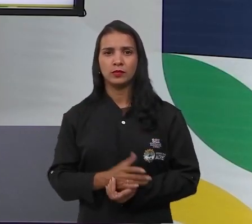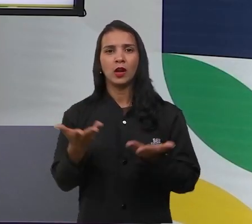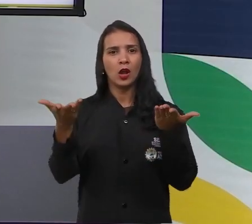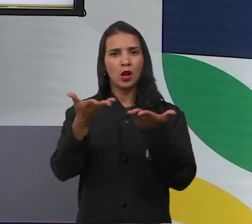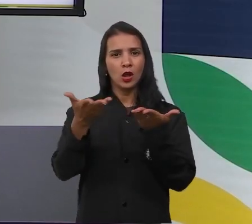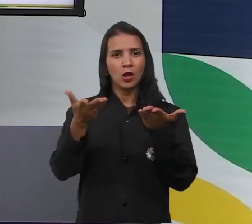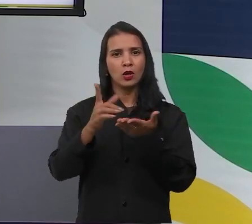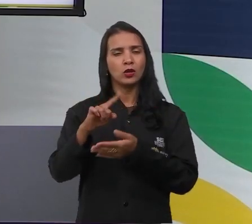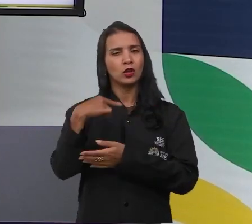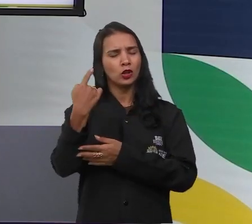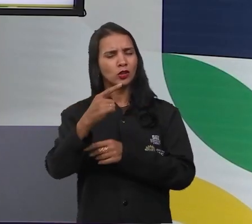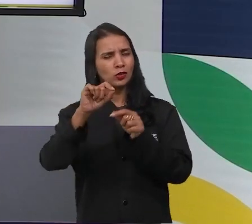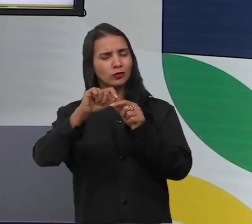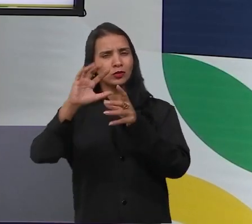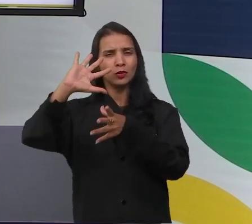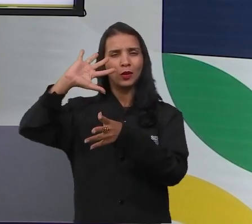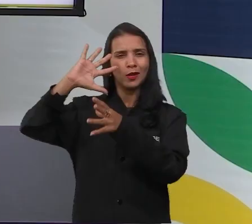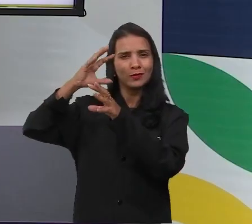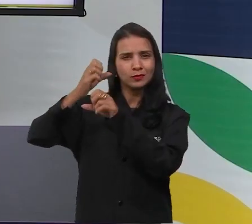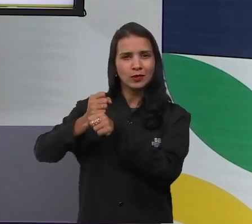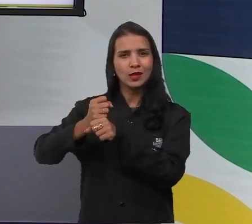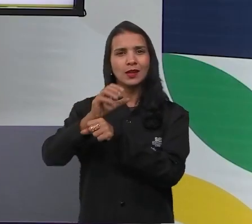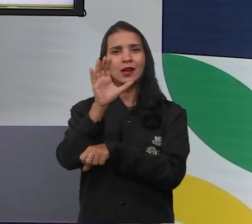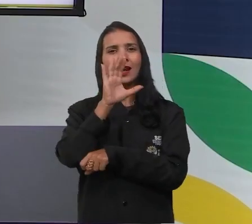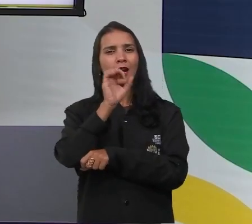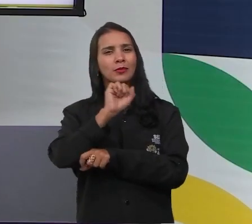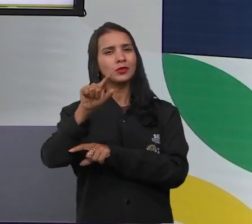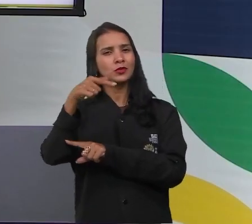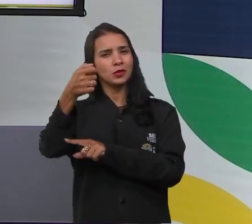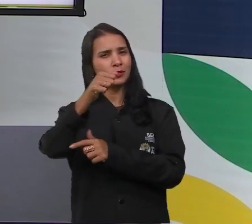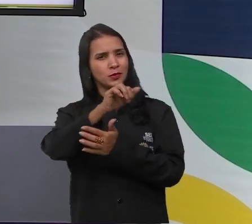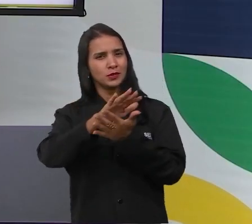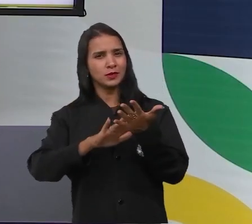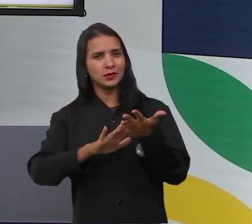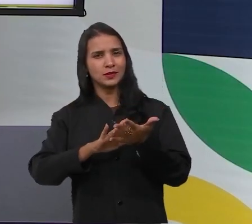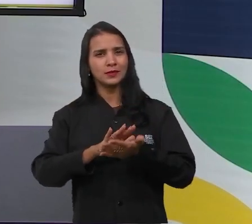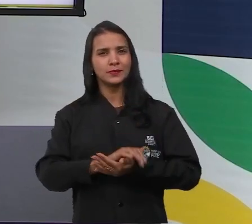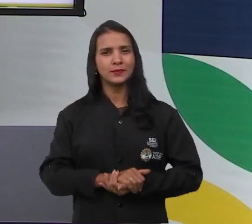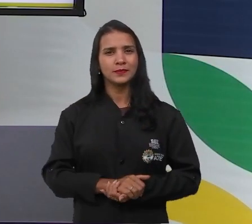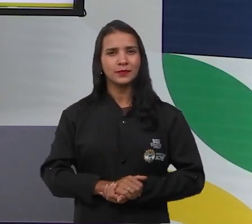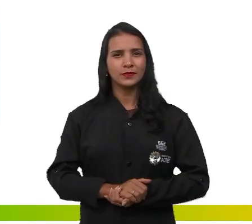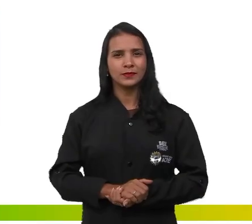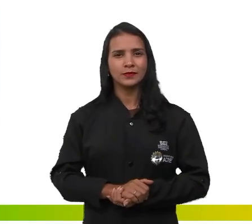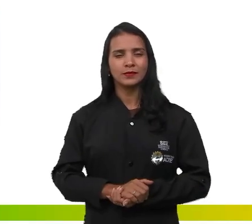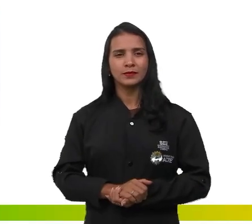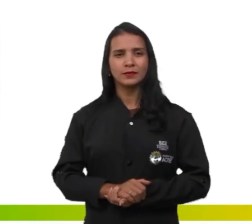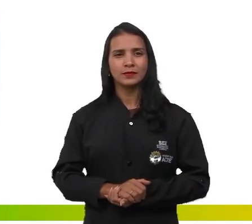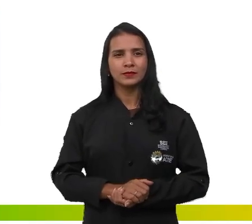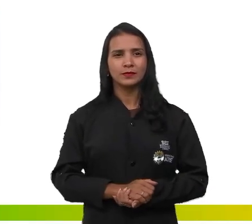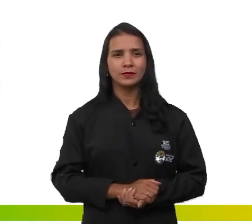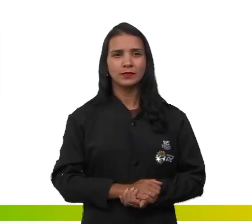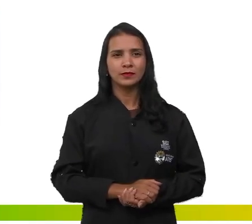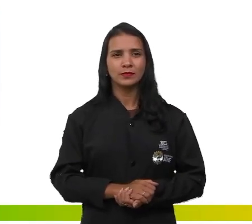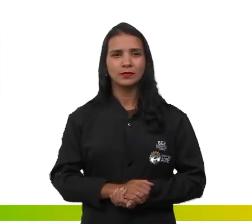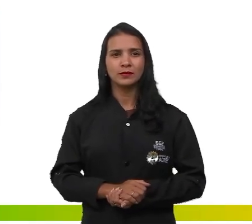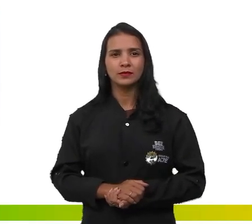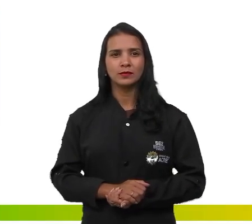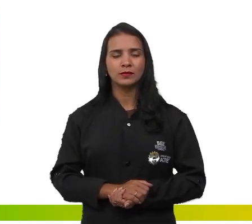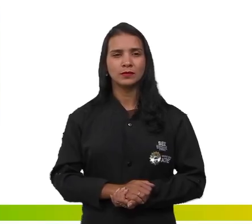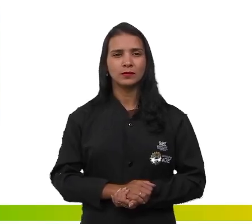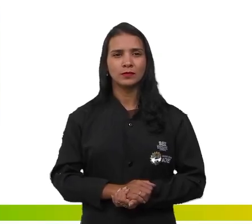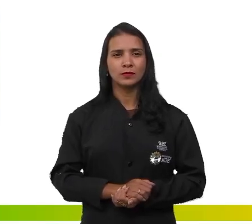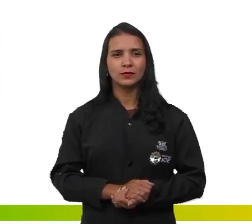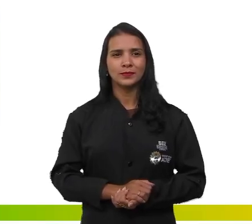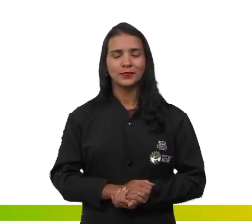para a parte do resumo, para a gente dar uma analisada que viu e a gente segue aí para nossas atividades, tá? Olha só, pessoal. Rapidinho aqui